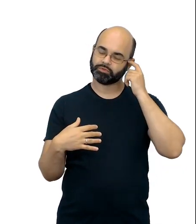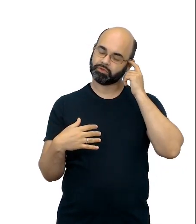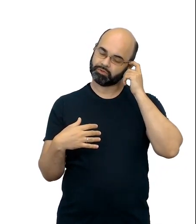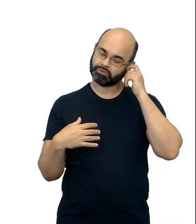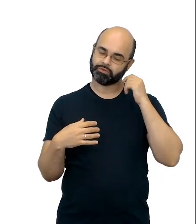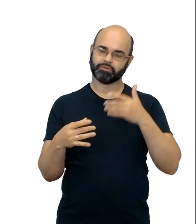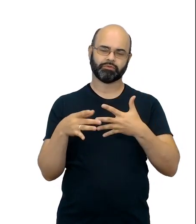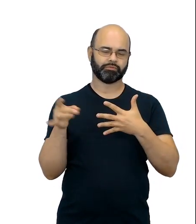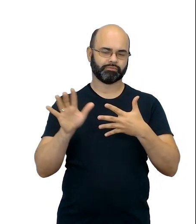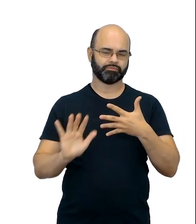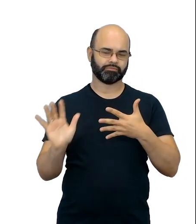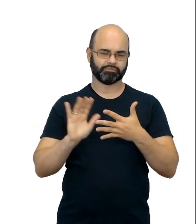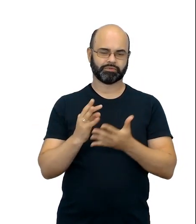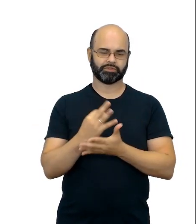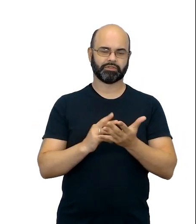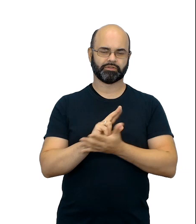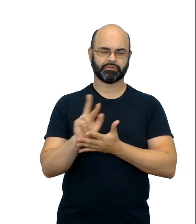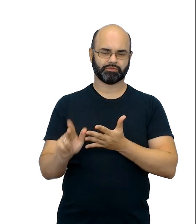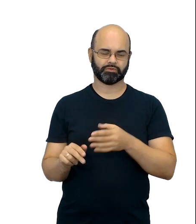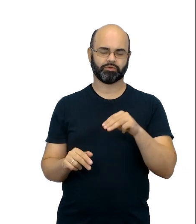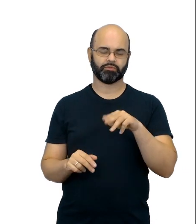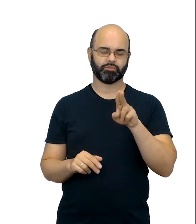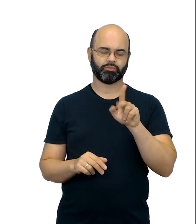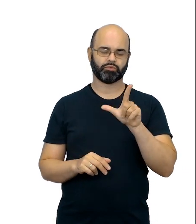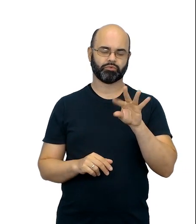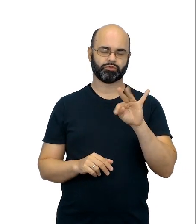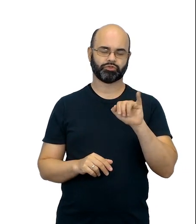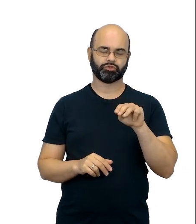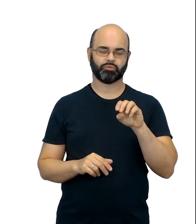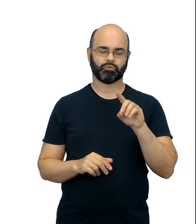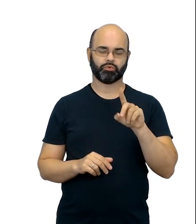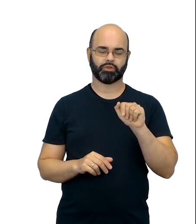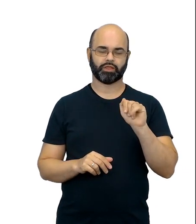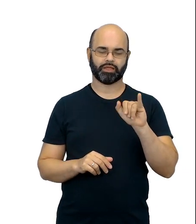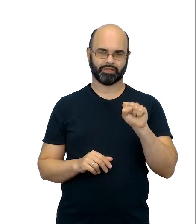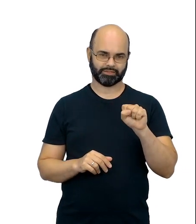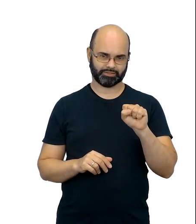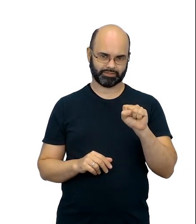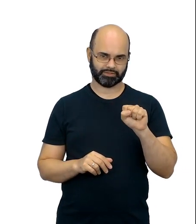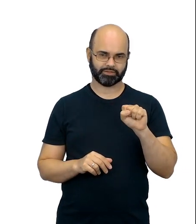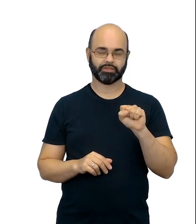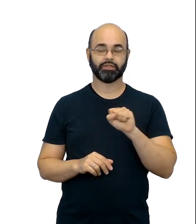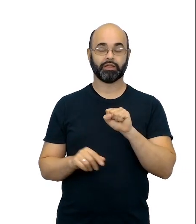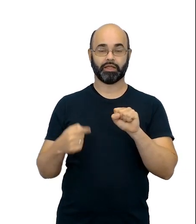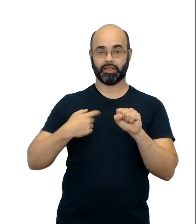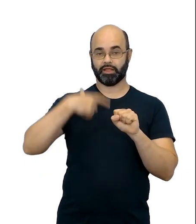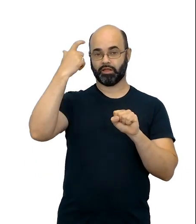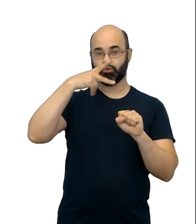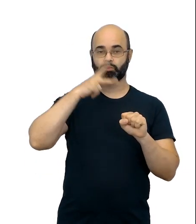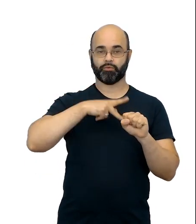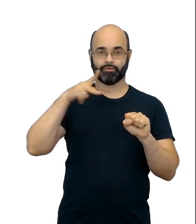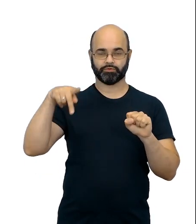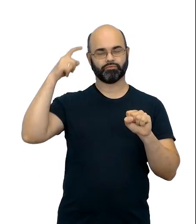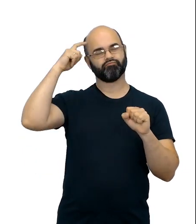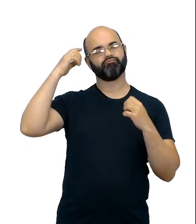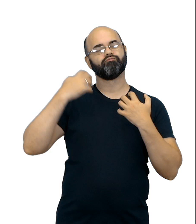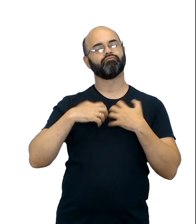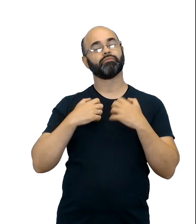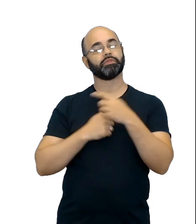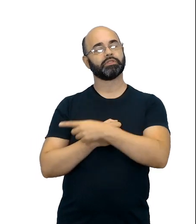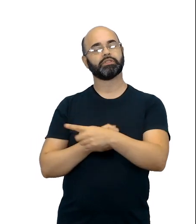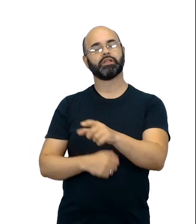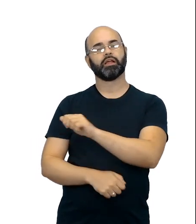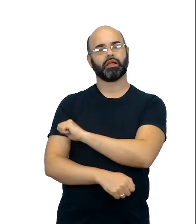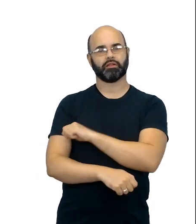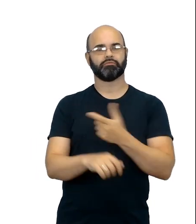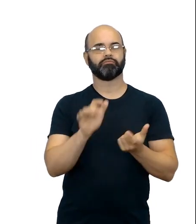e multissemióticos propicia aos professores da educação básica refletirem como os estudantes vivenciam o